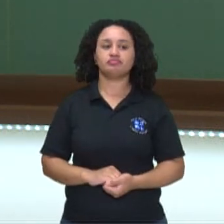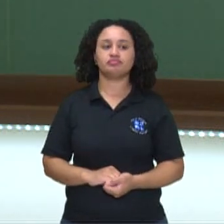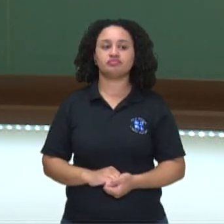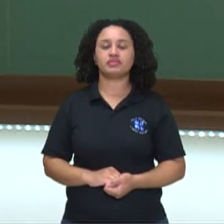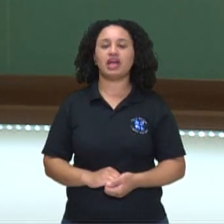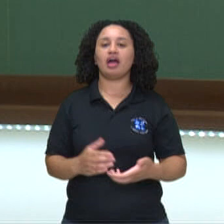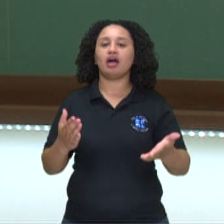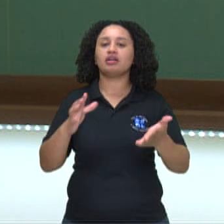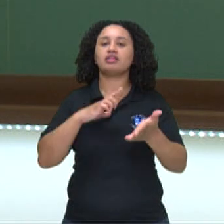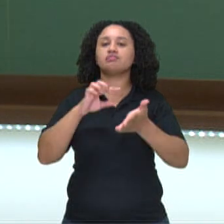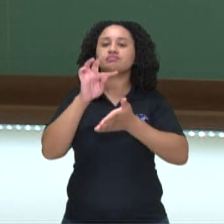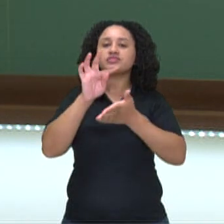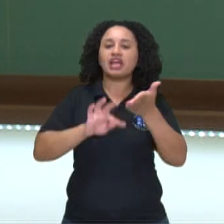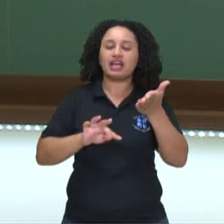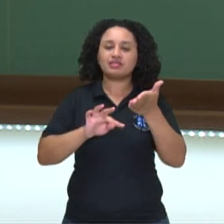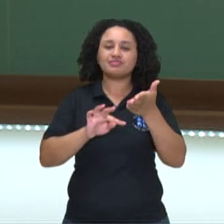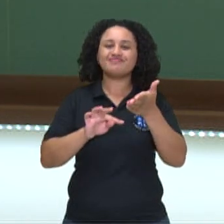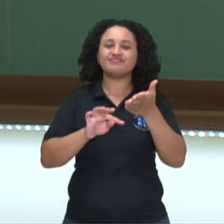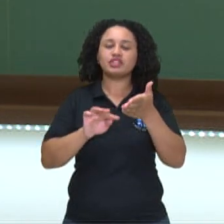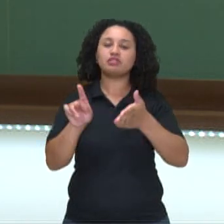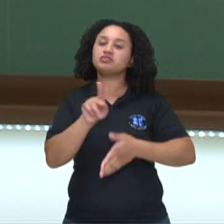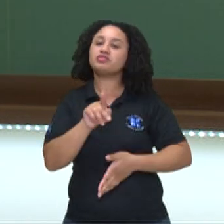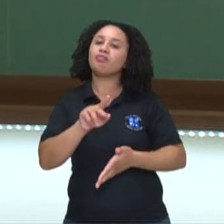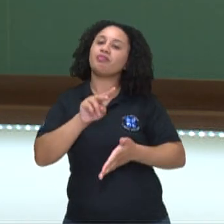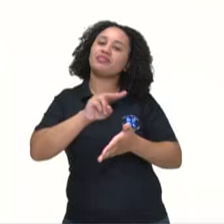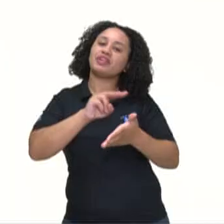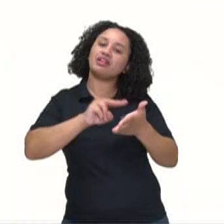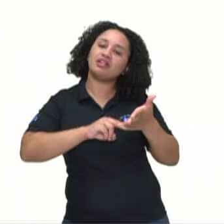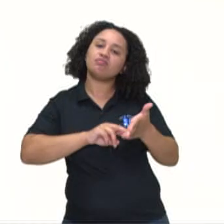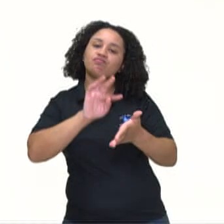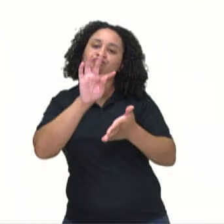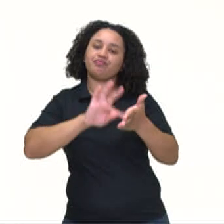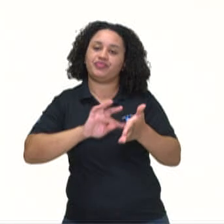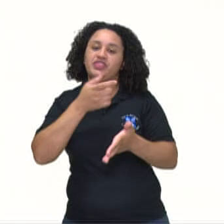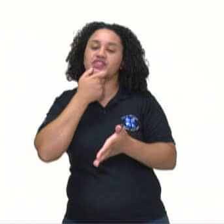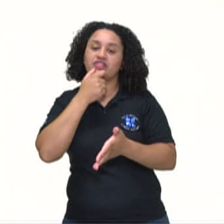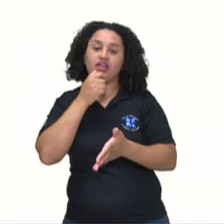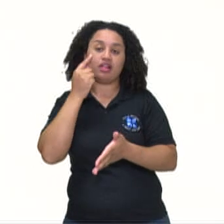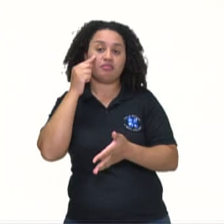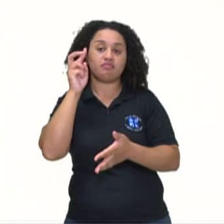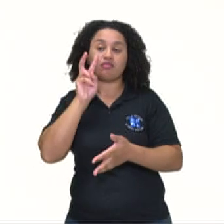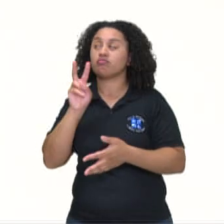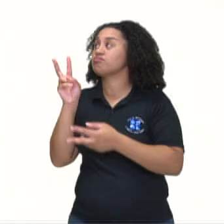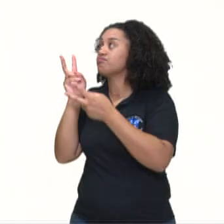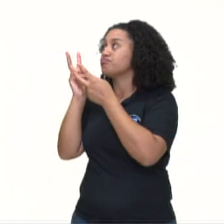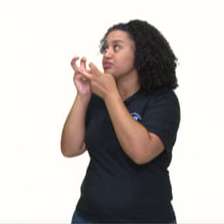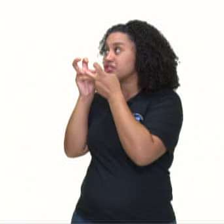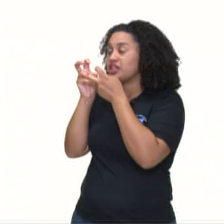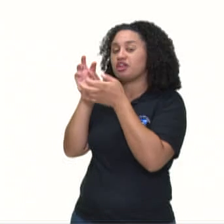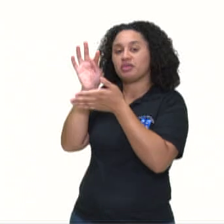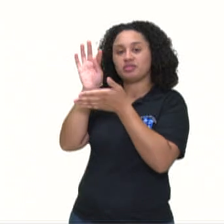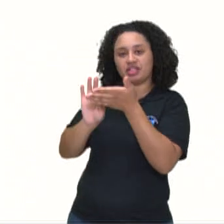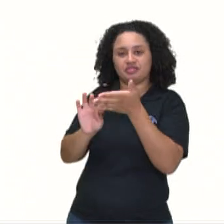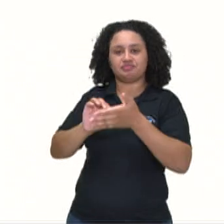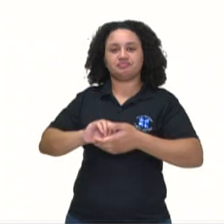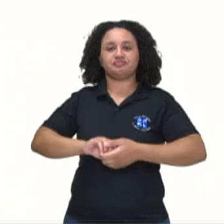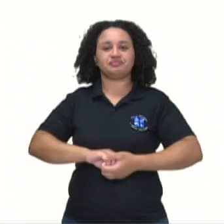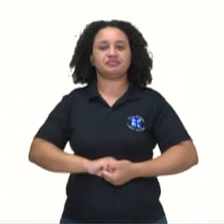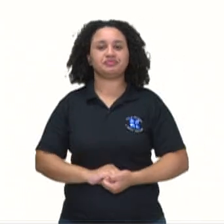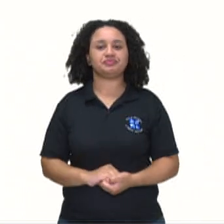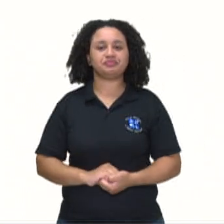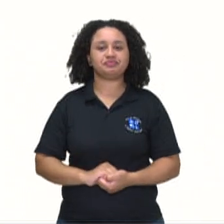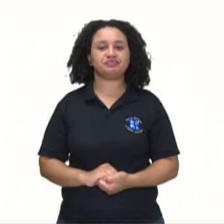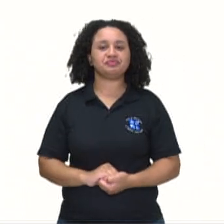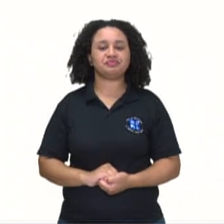Temos um pequeno texto. Dear Mrs. Thompson, I don't think Laura has a bad memory for languages. She's a